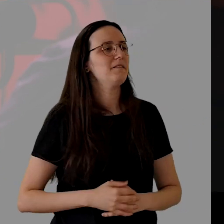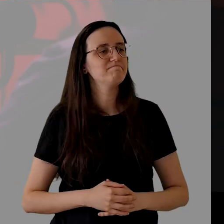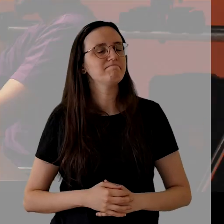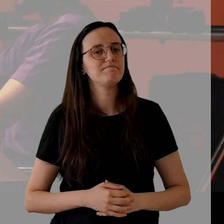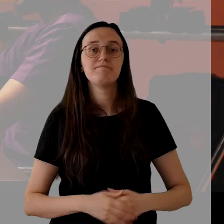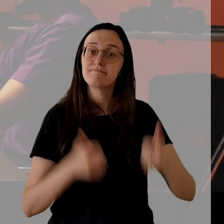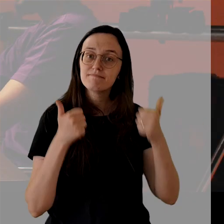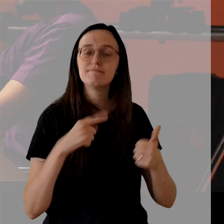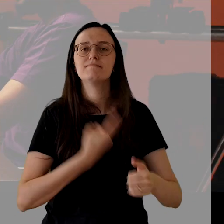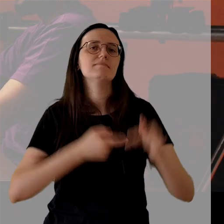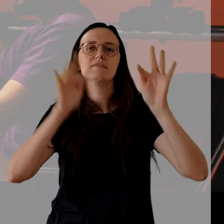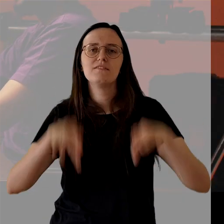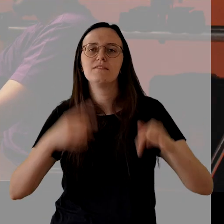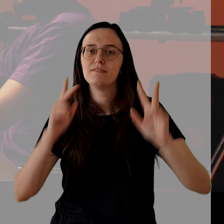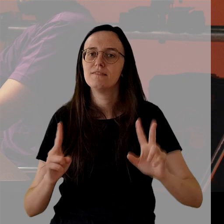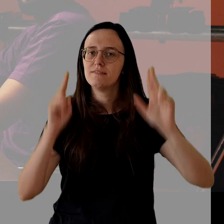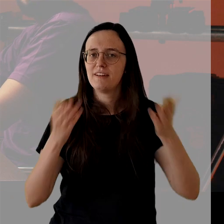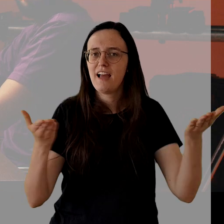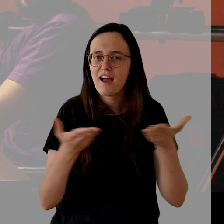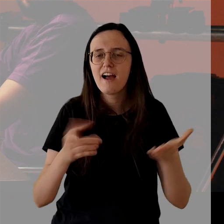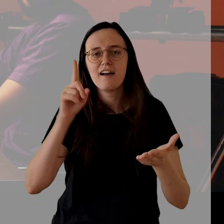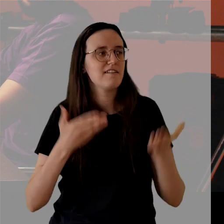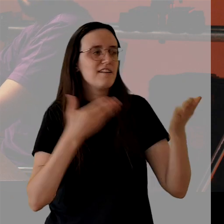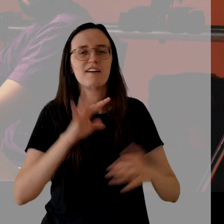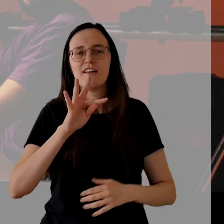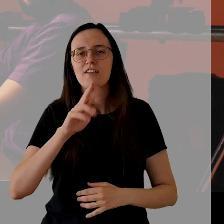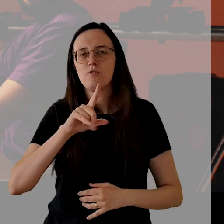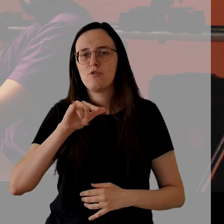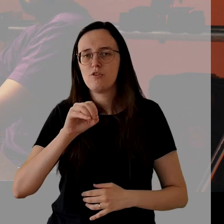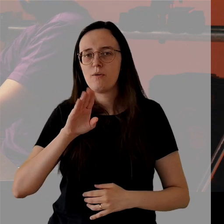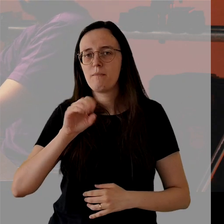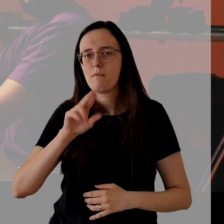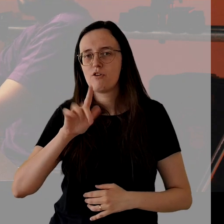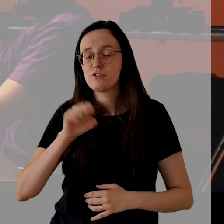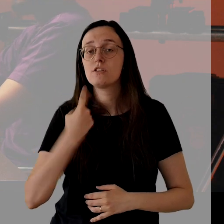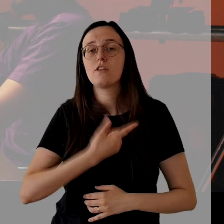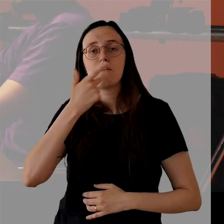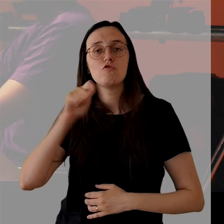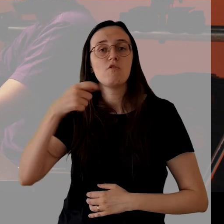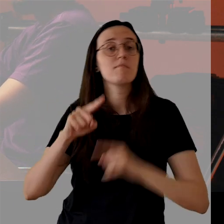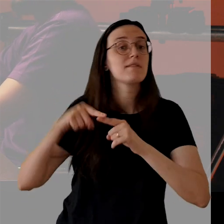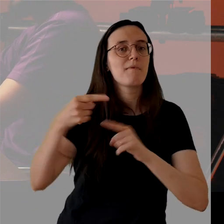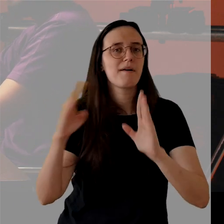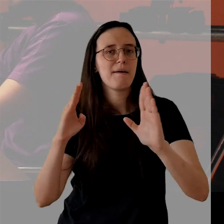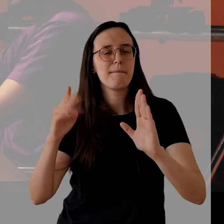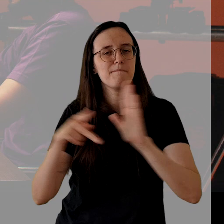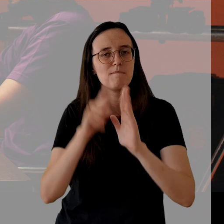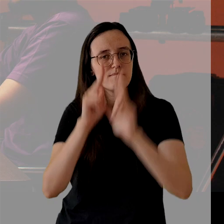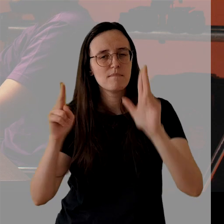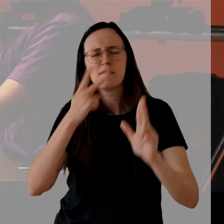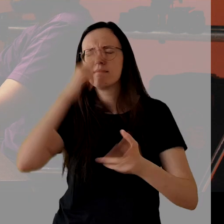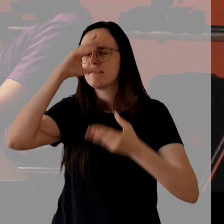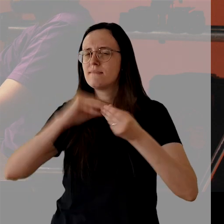Bacana, a gente finalizou mais um episódio aqui com o Túlio Borges. Falamos bastante sobre pré-produção, acho que deu para entender